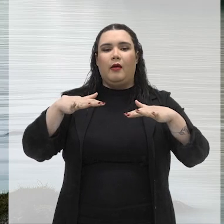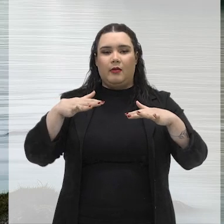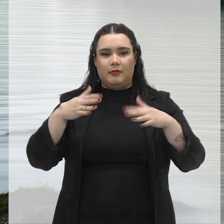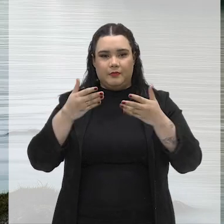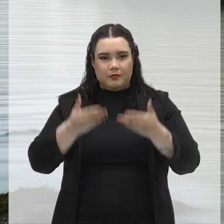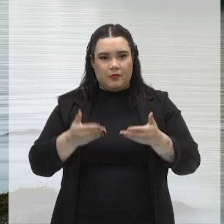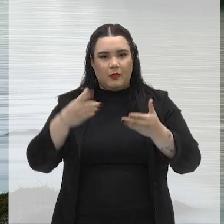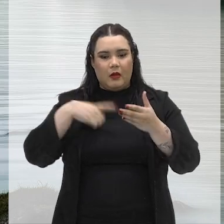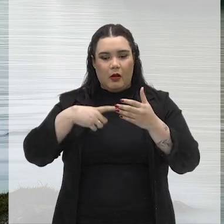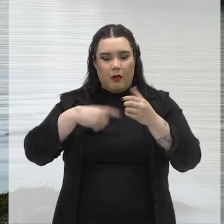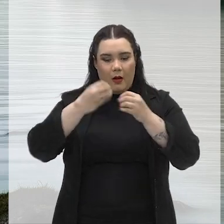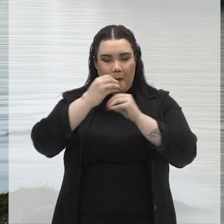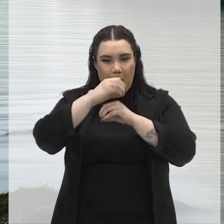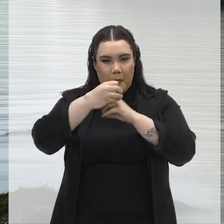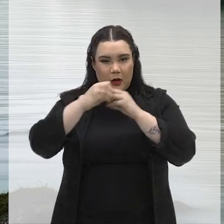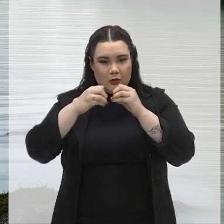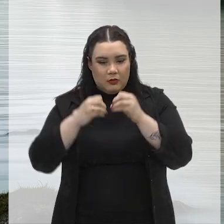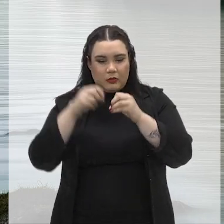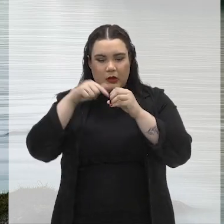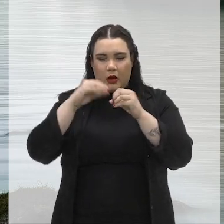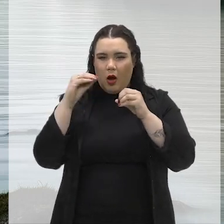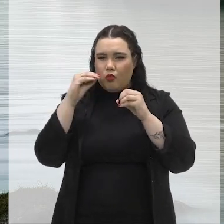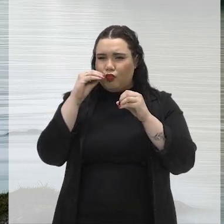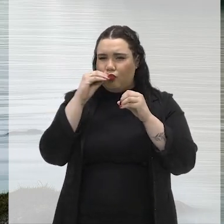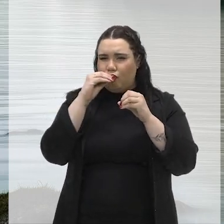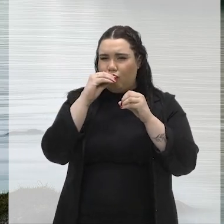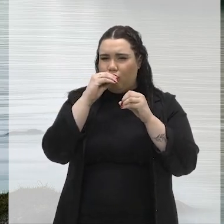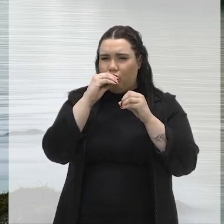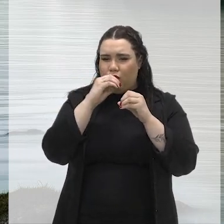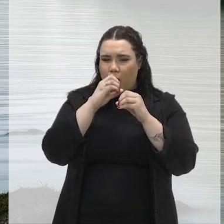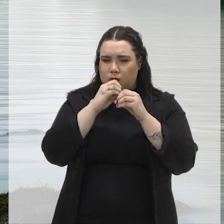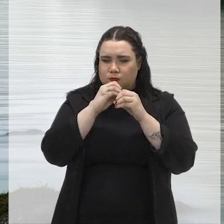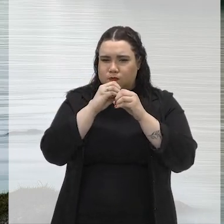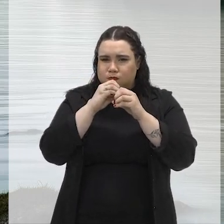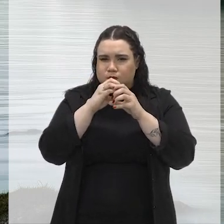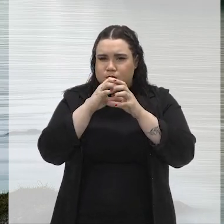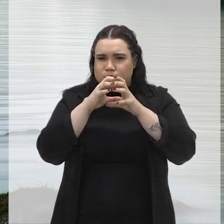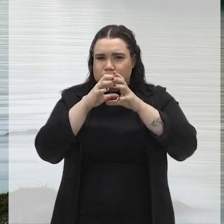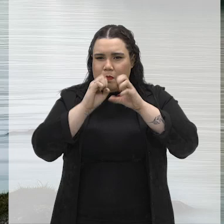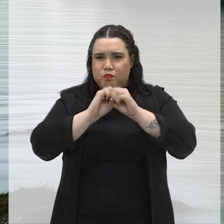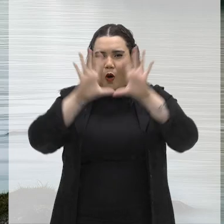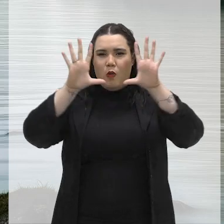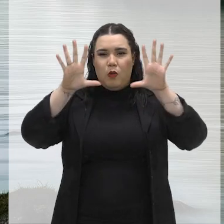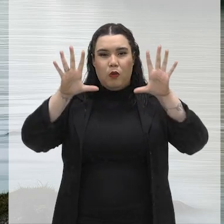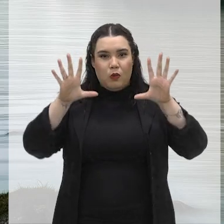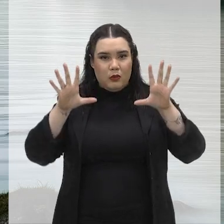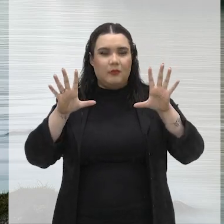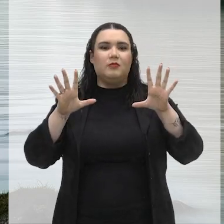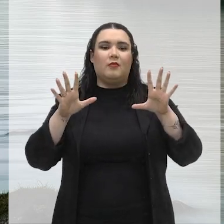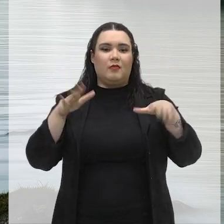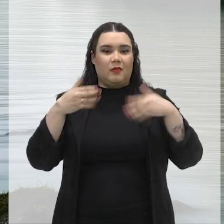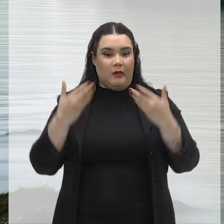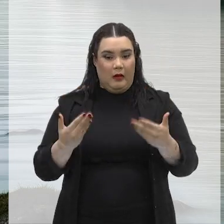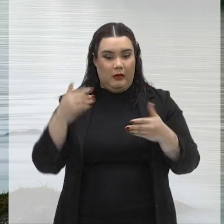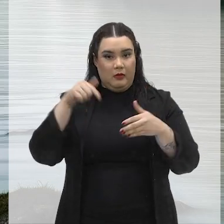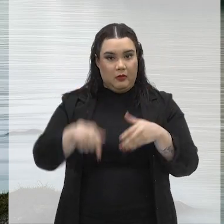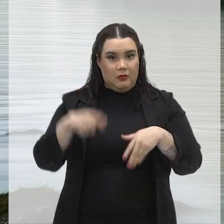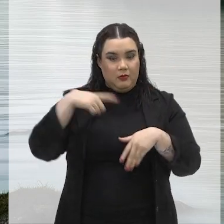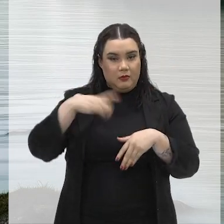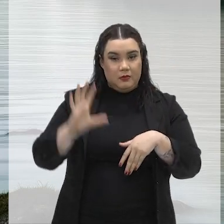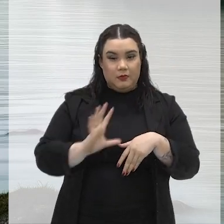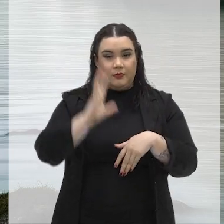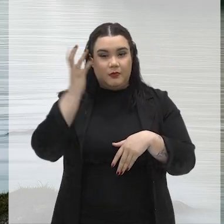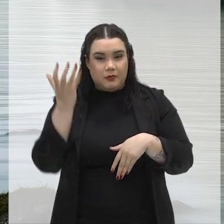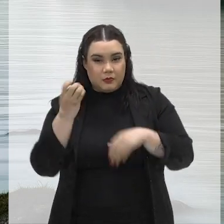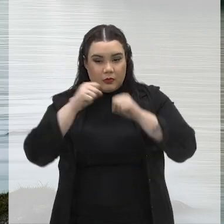numa pequena partícula que esquentou e explodiu, pessoal. Nessa grande explosão que